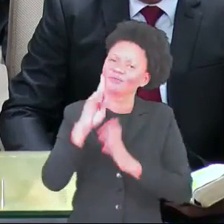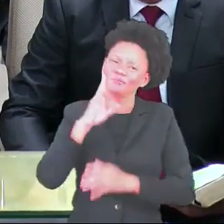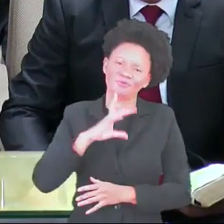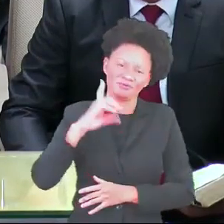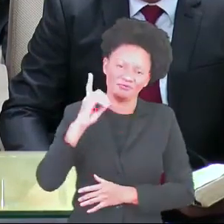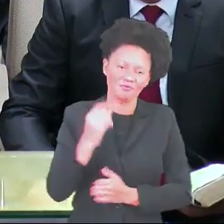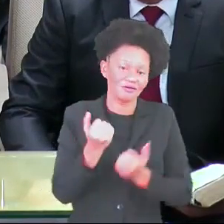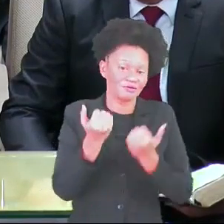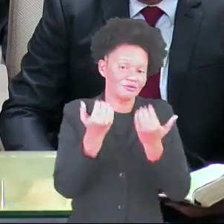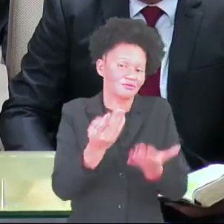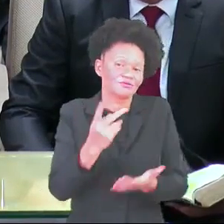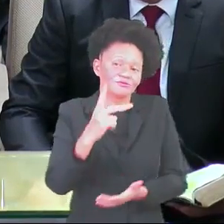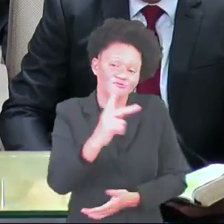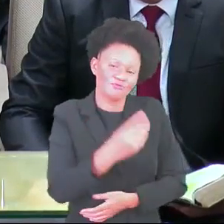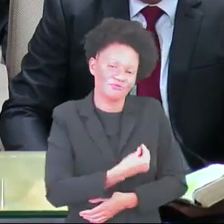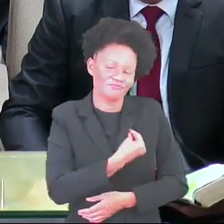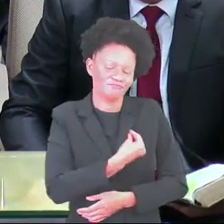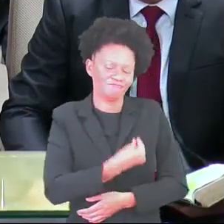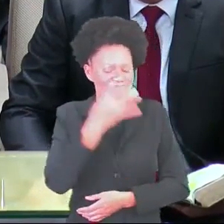fé.